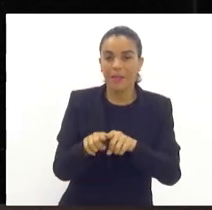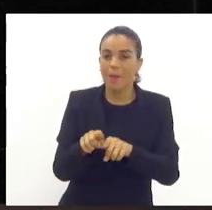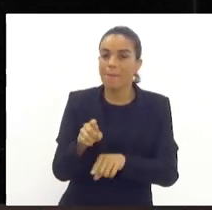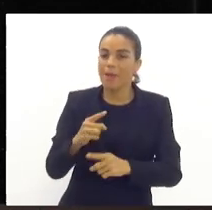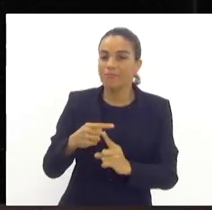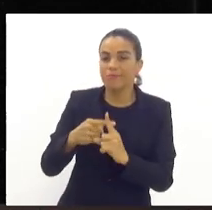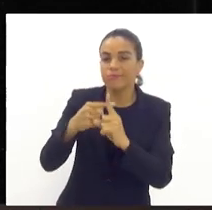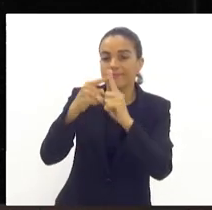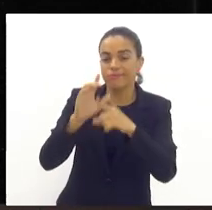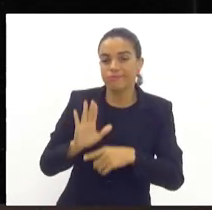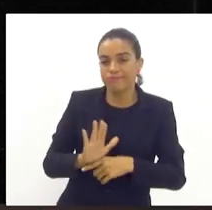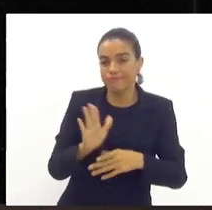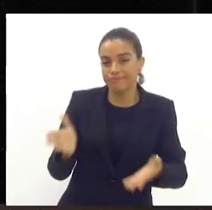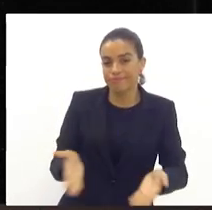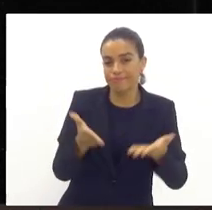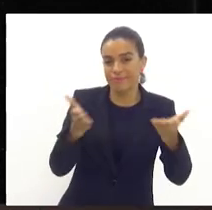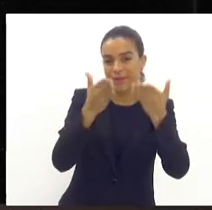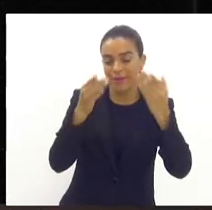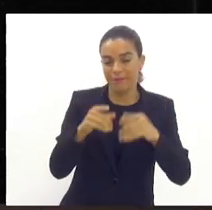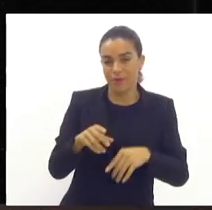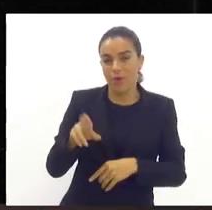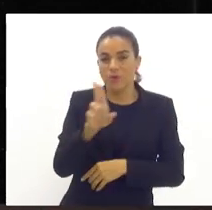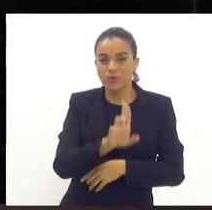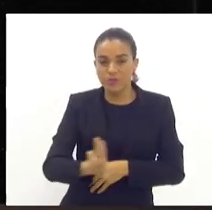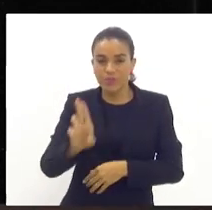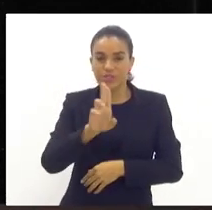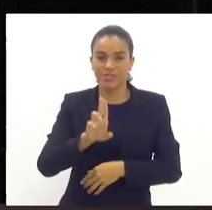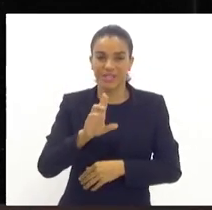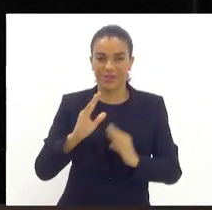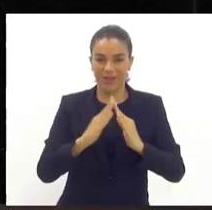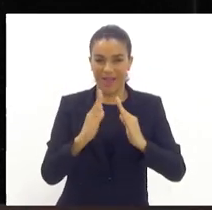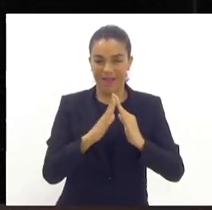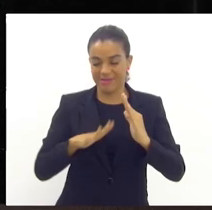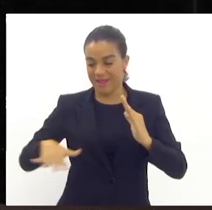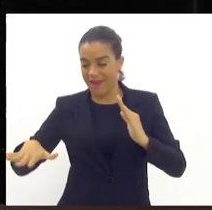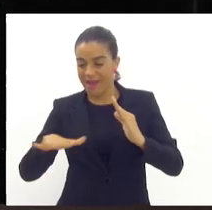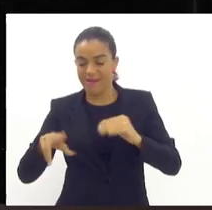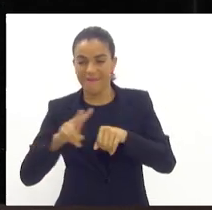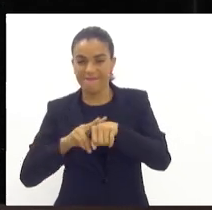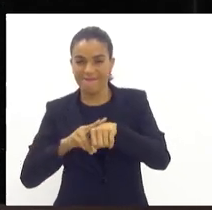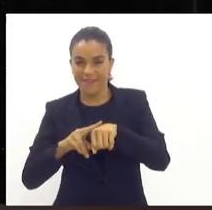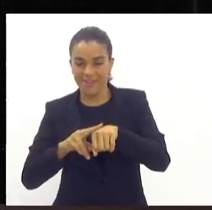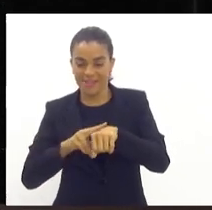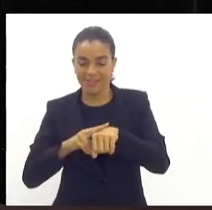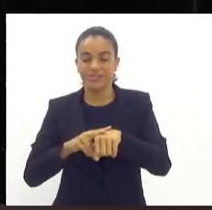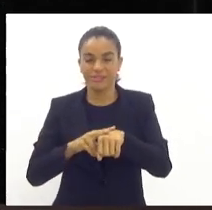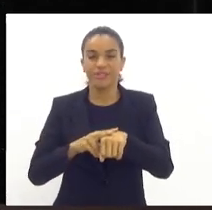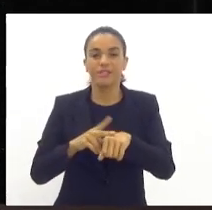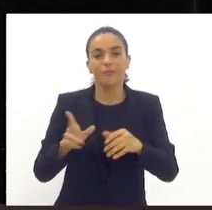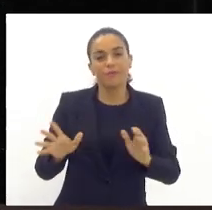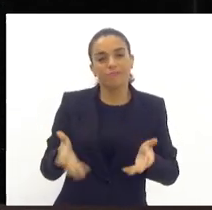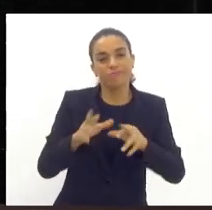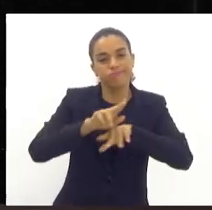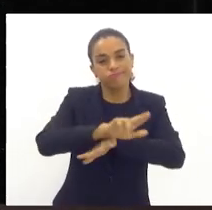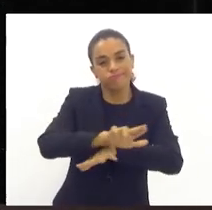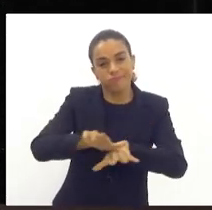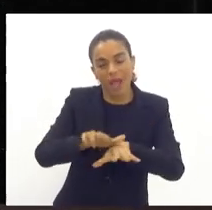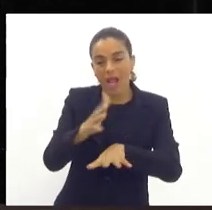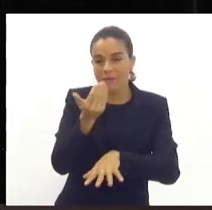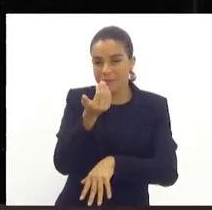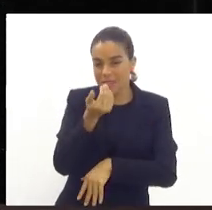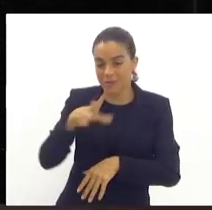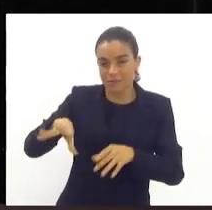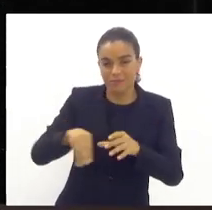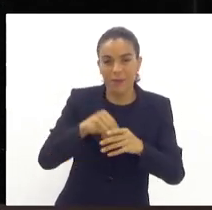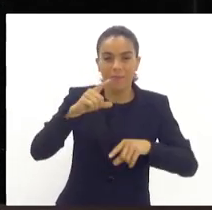benefícios, construindo lógica de quintais cobertos para que isso possa acontecer. Contribuir para a diversificação alimentar e inclusão de